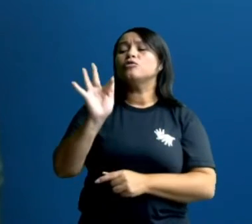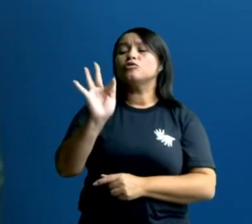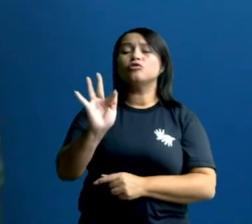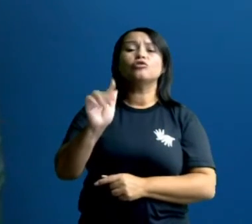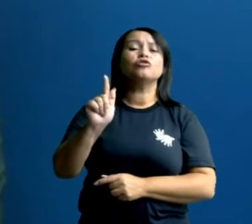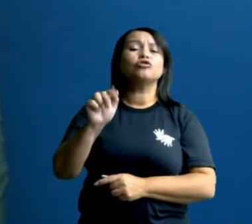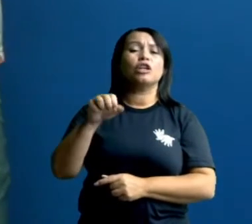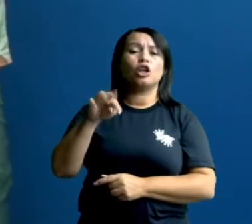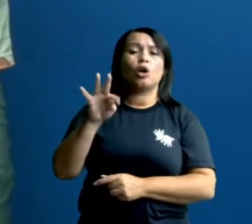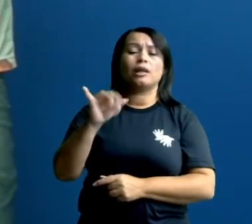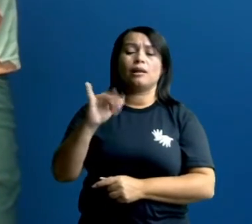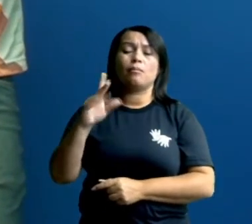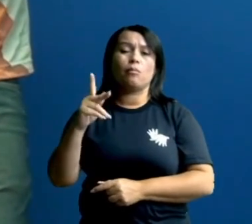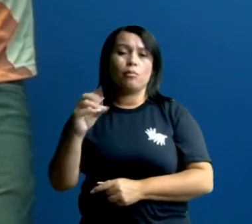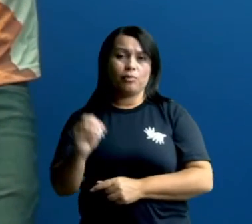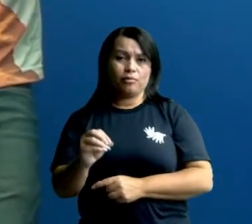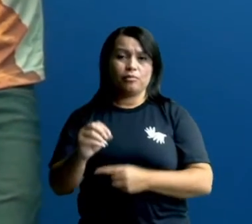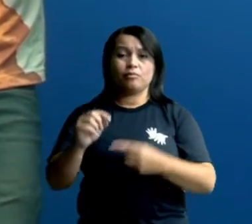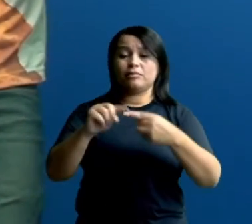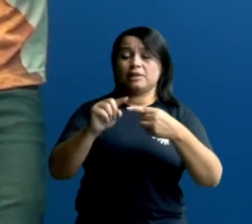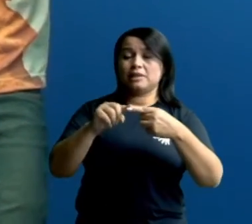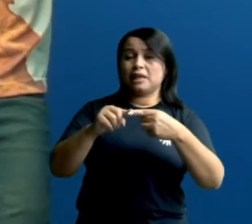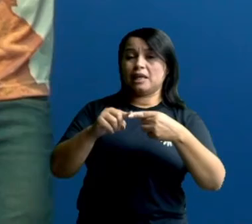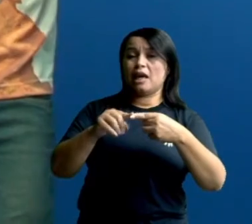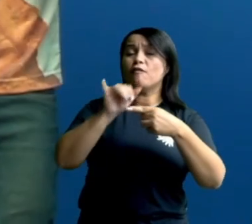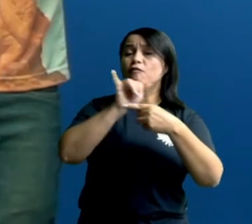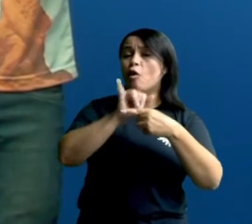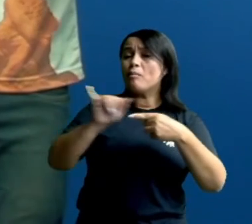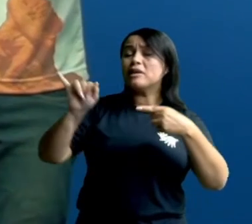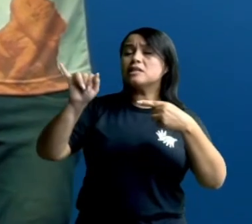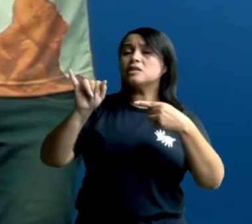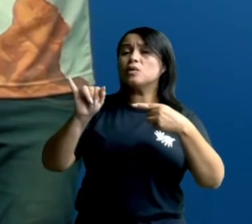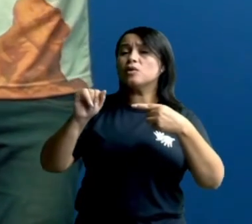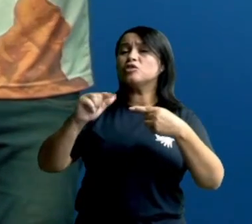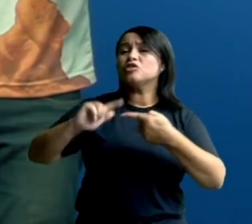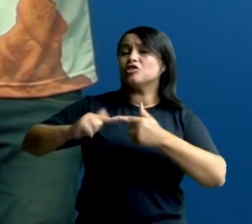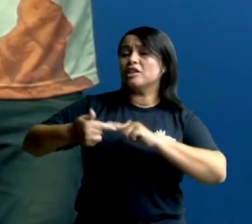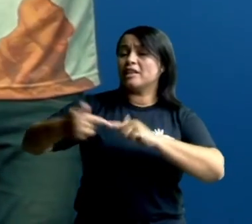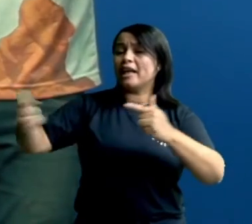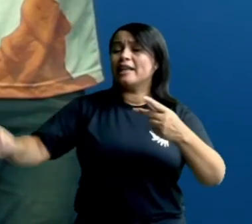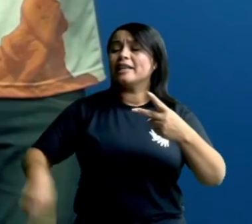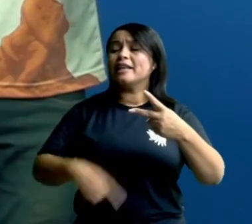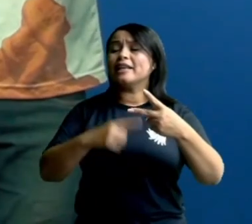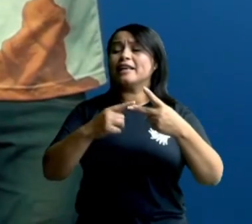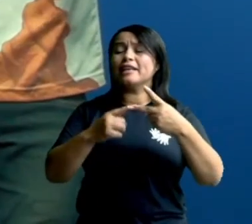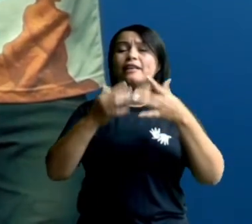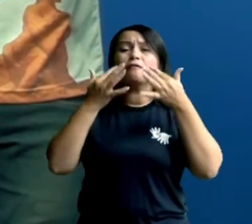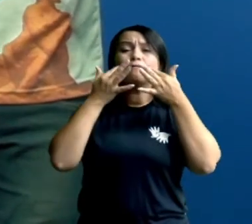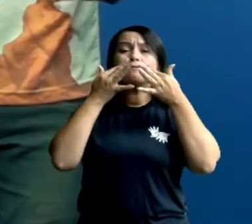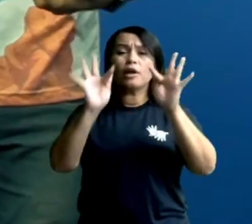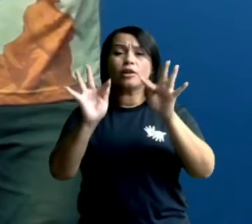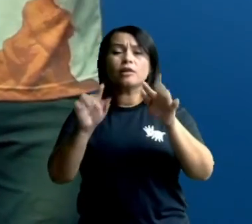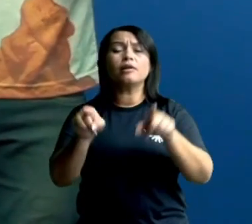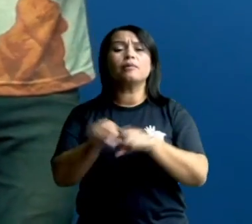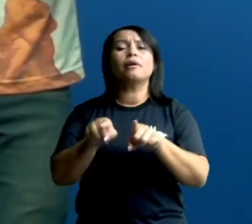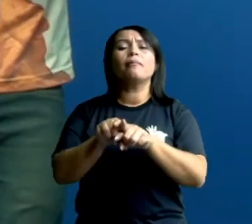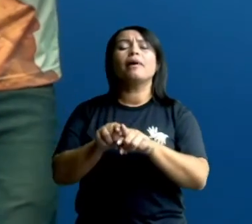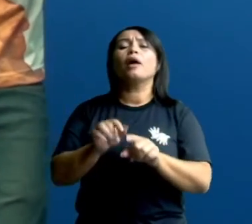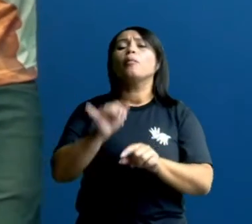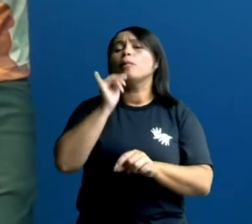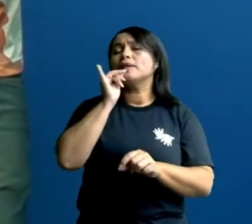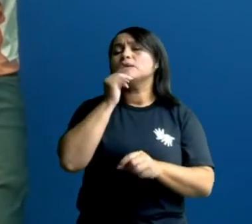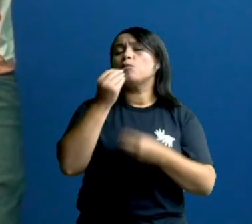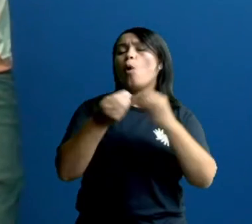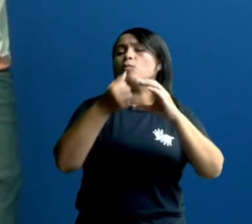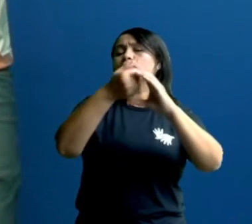informações genéticas, e o fenótipo, que é a forma que aquelas informações vão ser expressas, né? Através